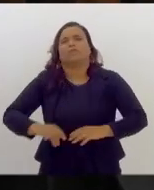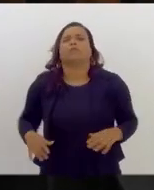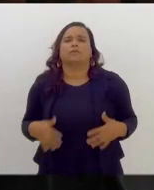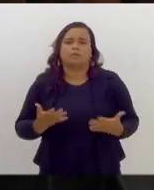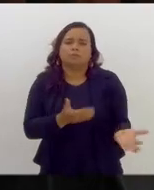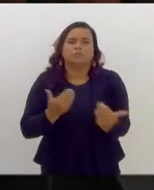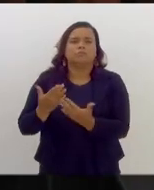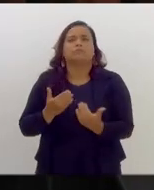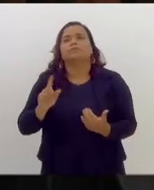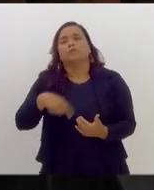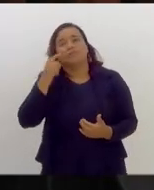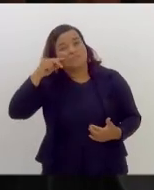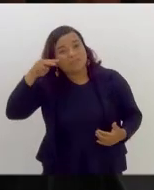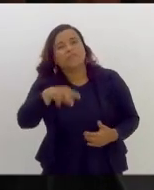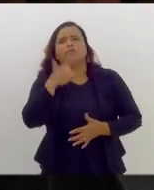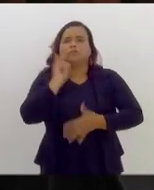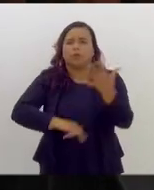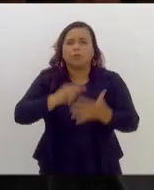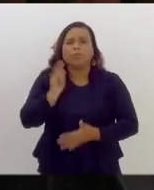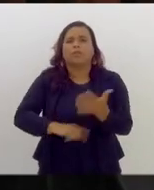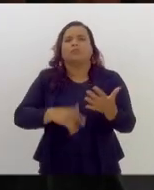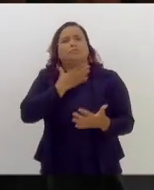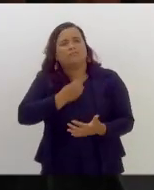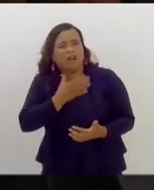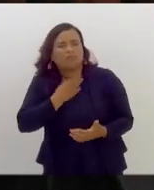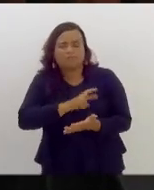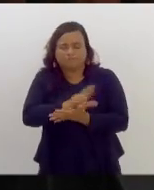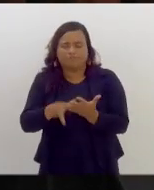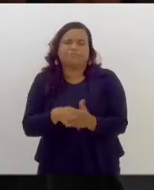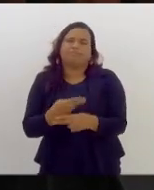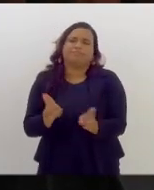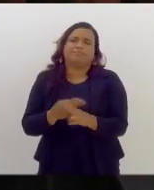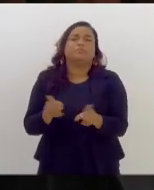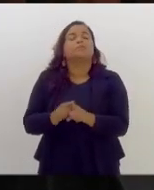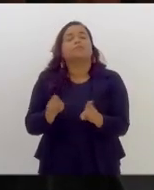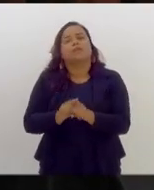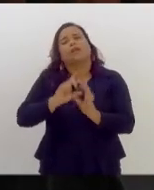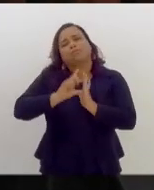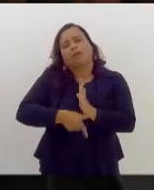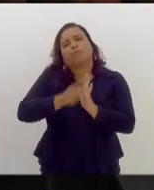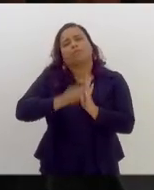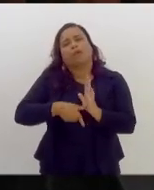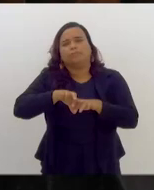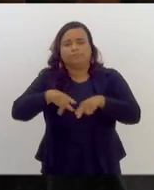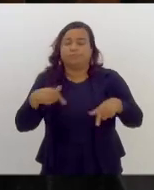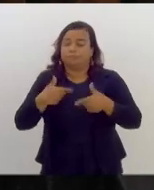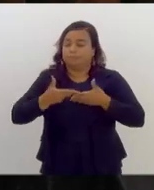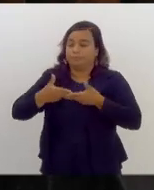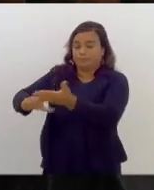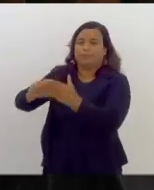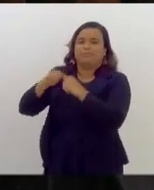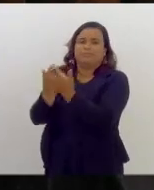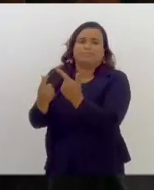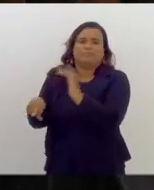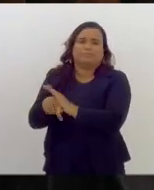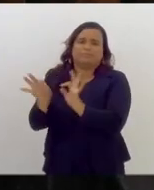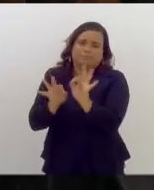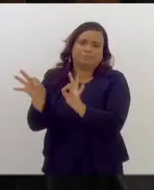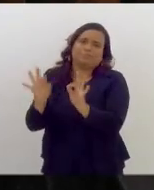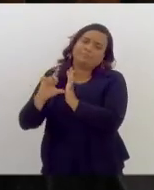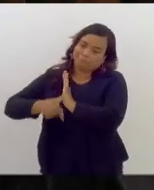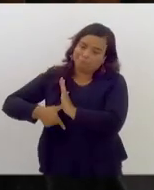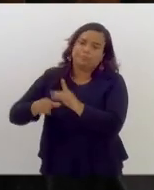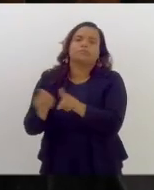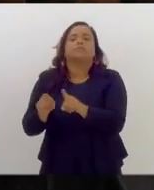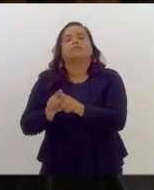vimos, seja documentos fraudulentos, sejam atrasos contumazes, como agora no encaminhamento à Assembleia deste plano e como também o encaminhamento